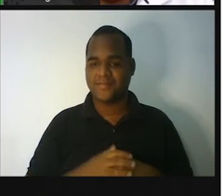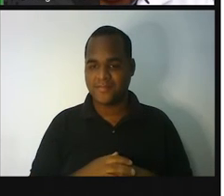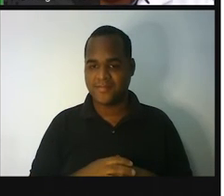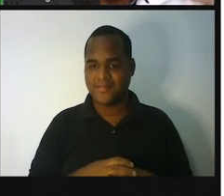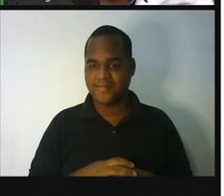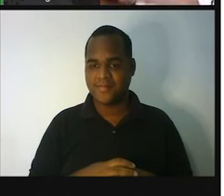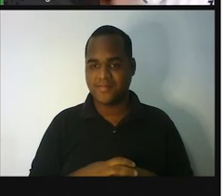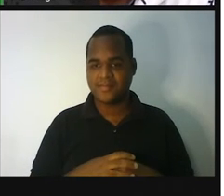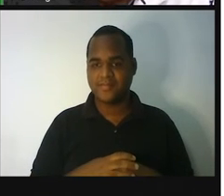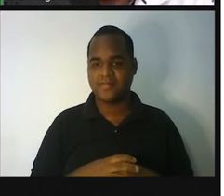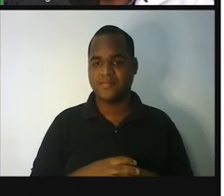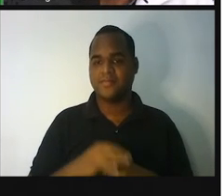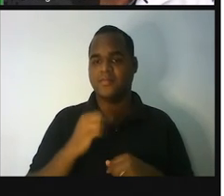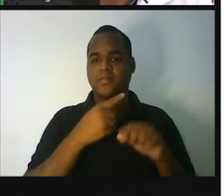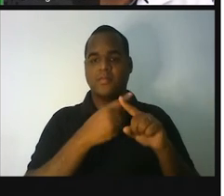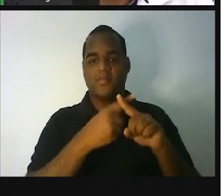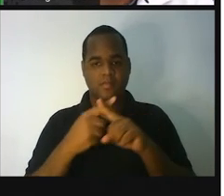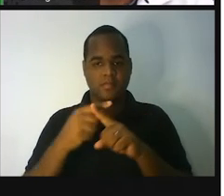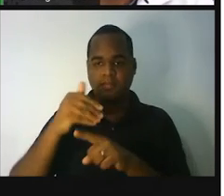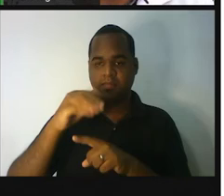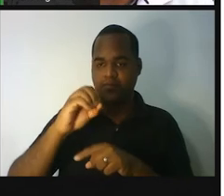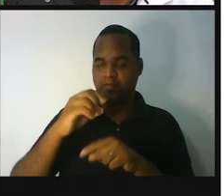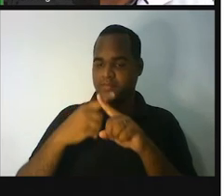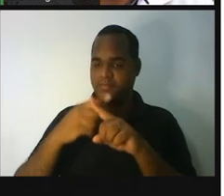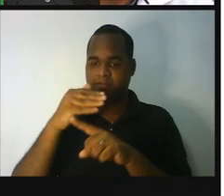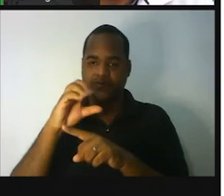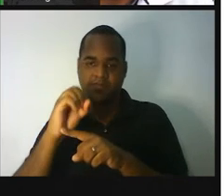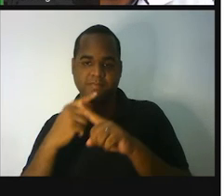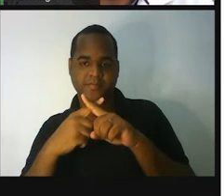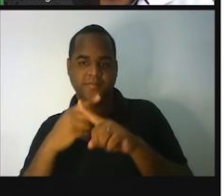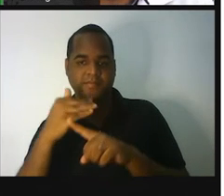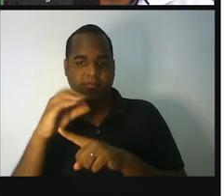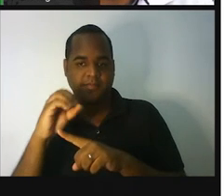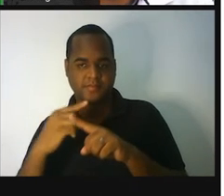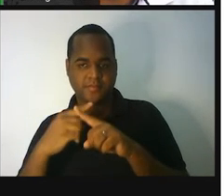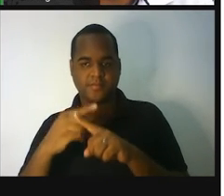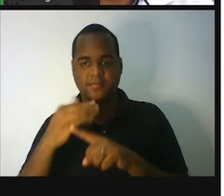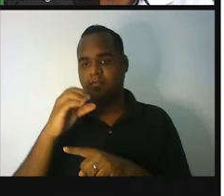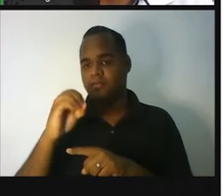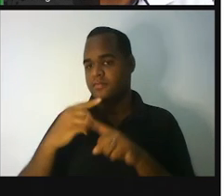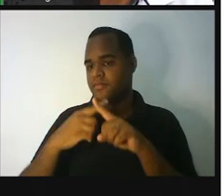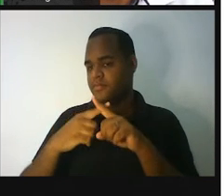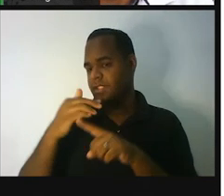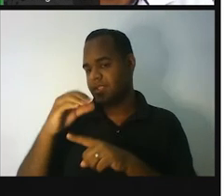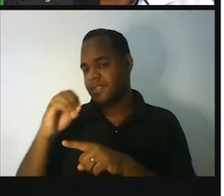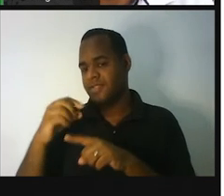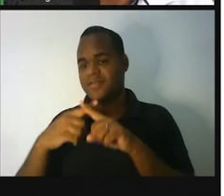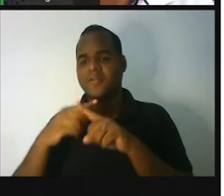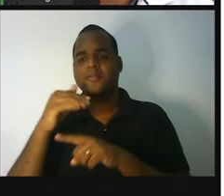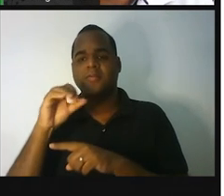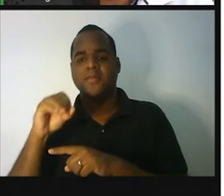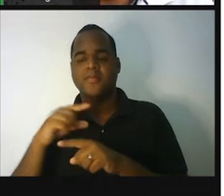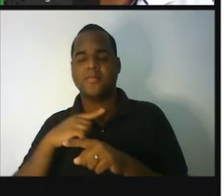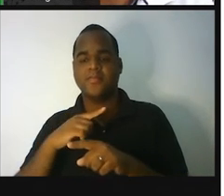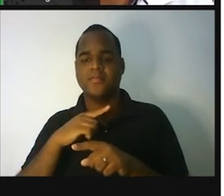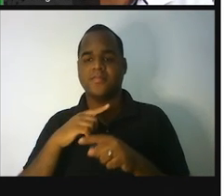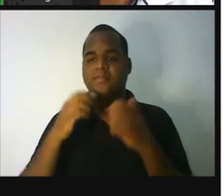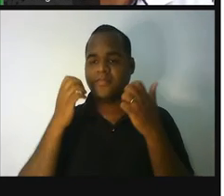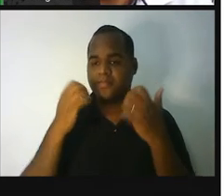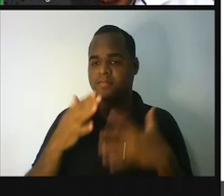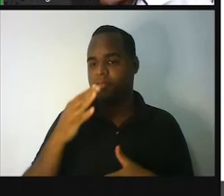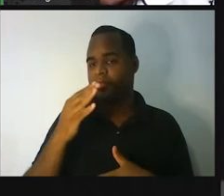multiplicando de 10 a gente vai contar quantos números descem aqui ó e dois três